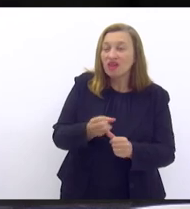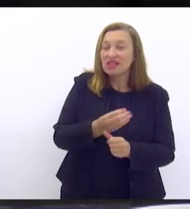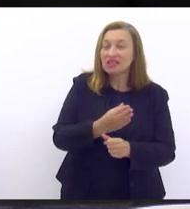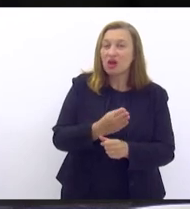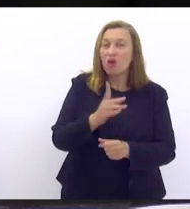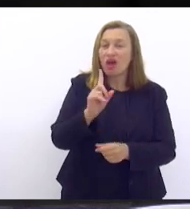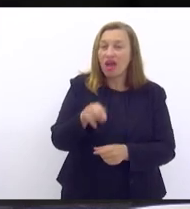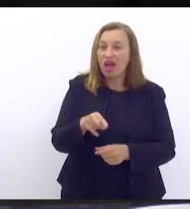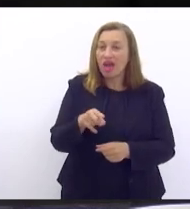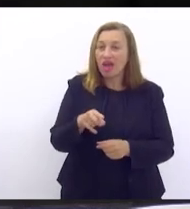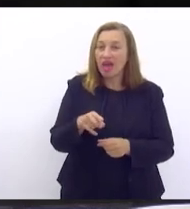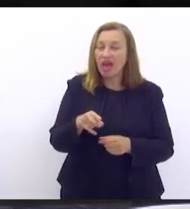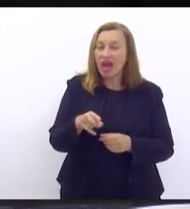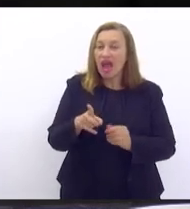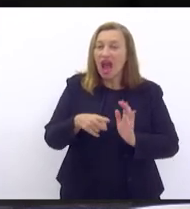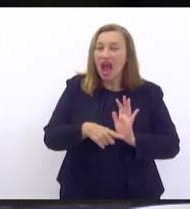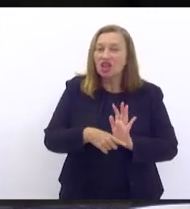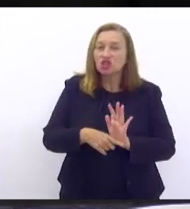ela ajuda a